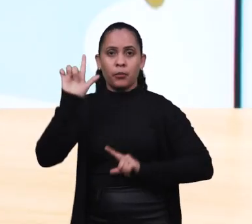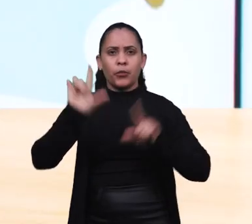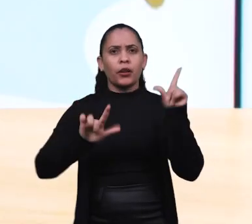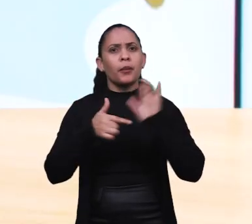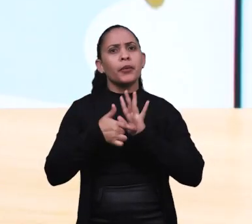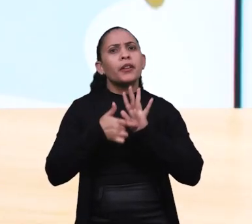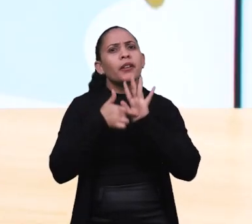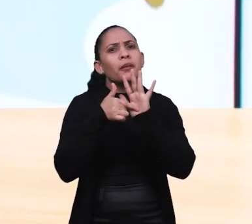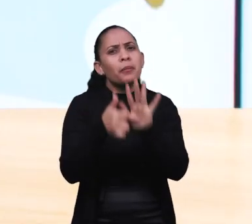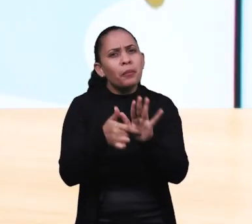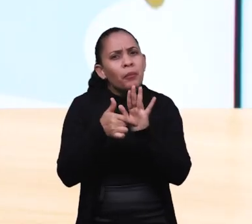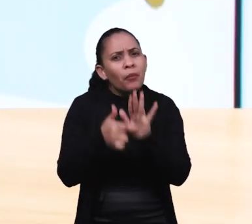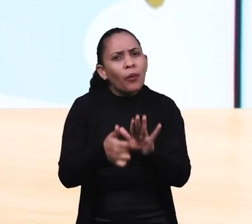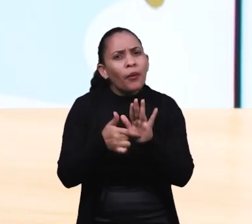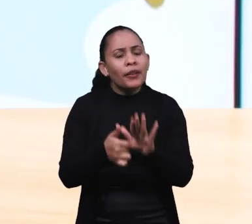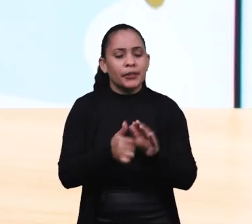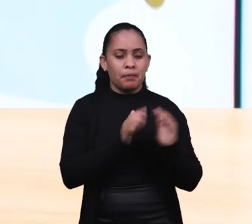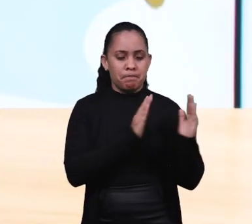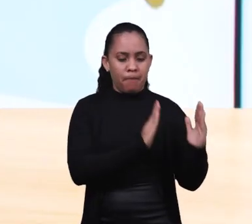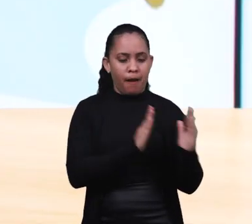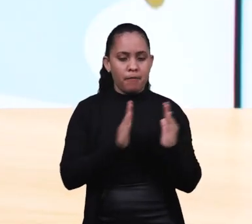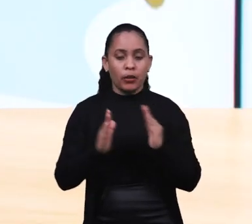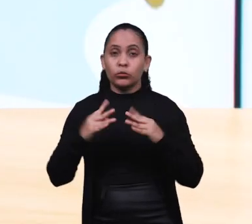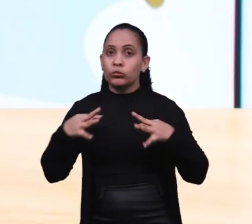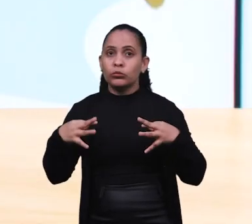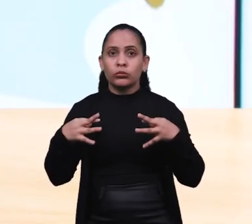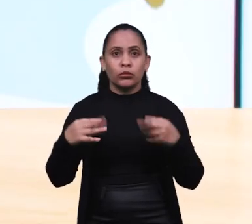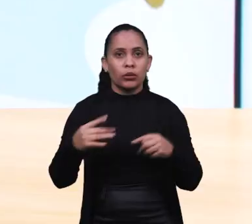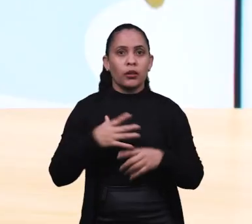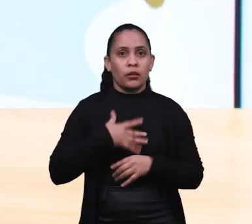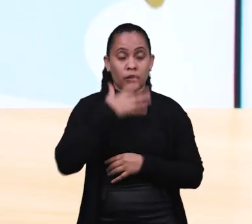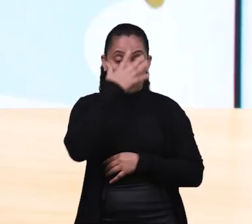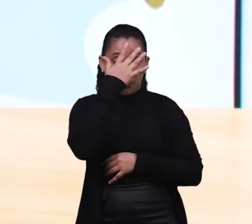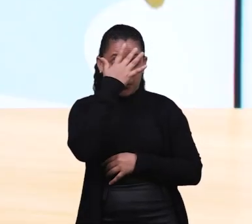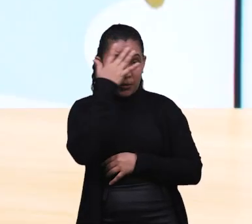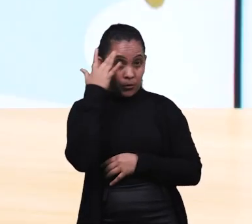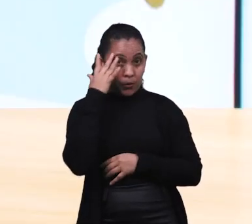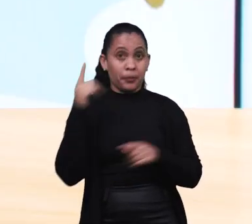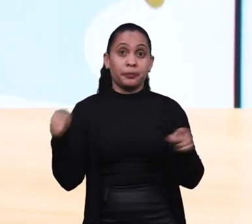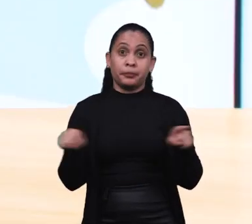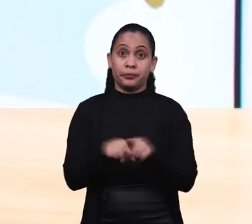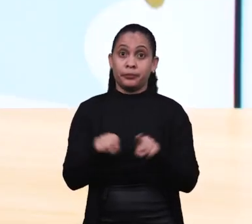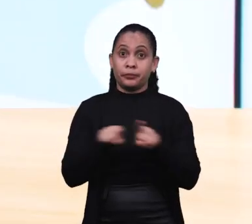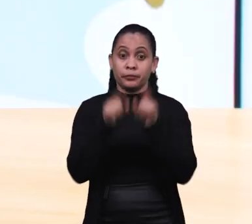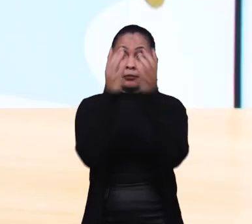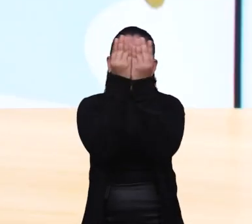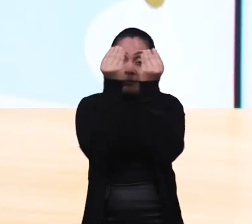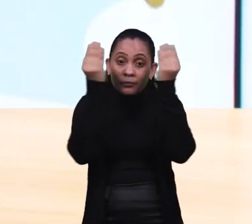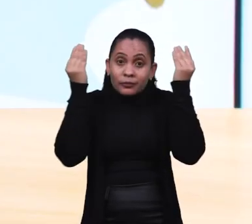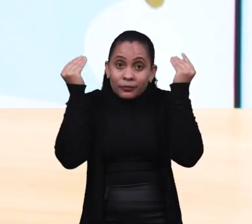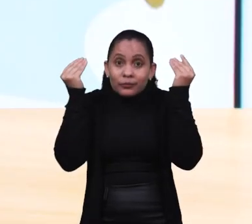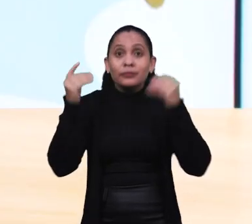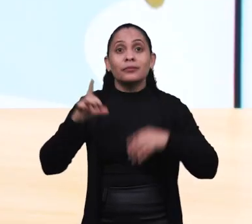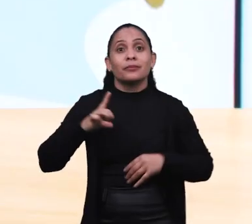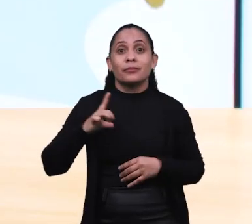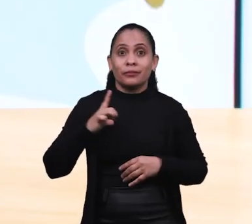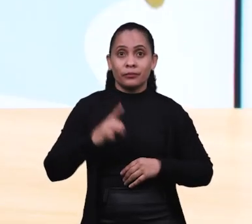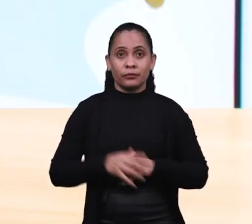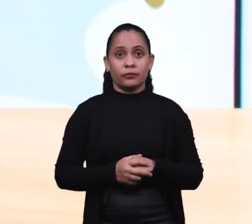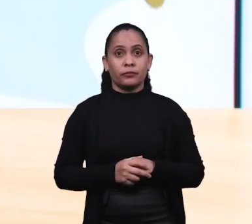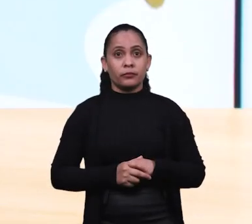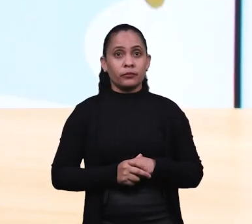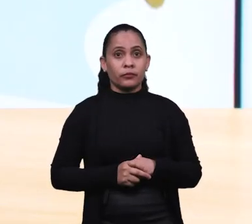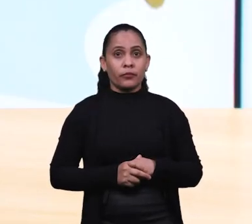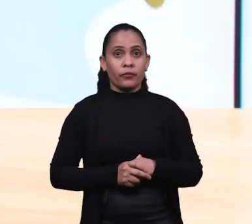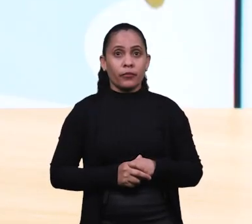que fala sobre rotina. Isso é muito importante para a educação e para quem é neurodivergente. Eu digo também na condição,